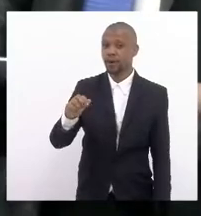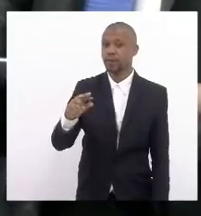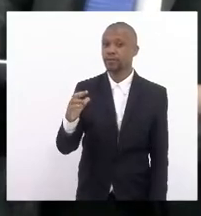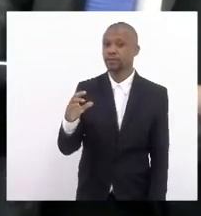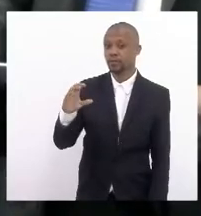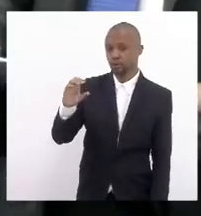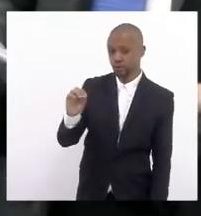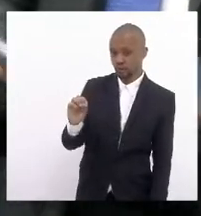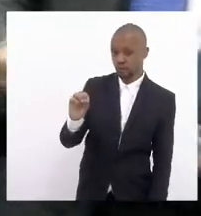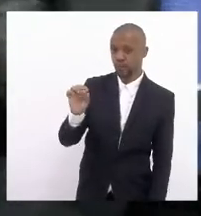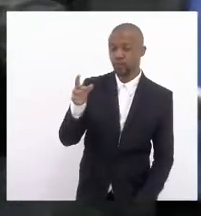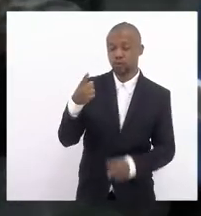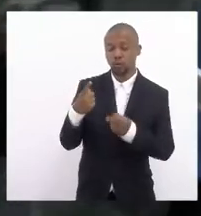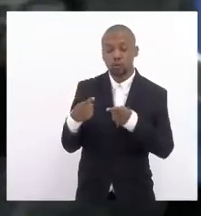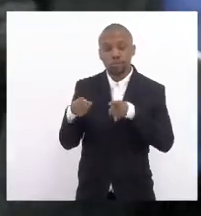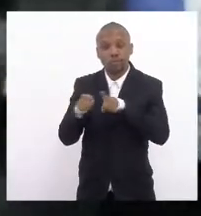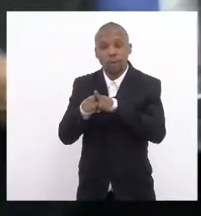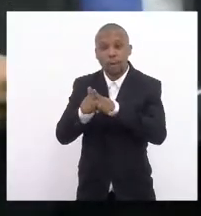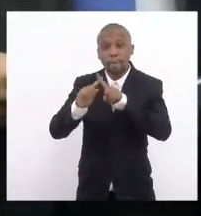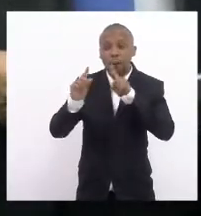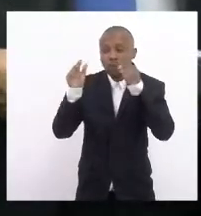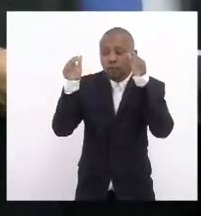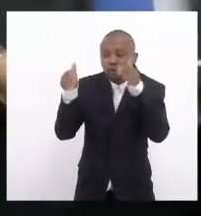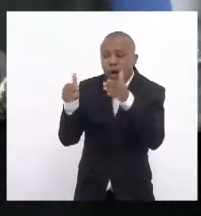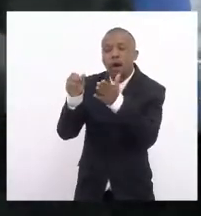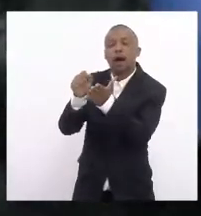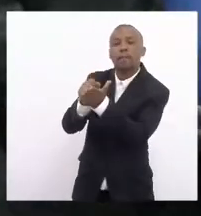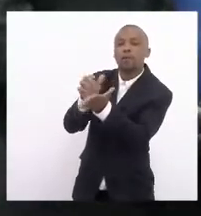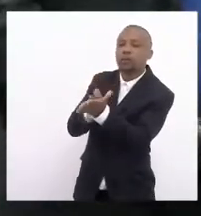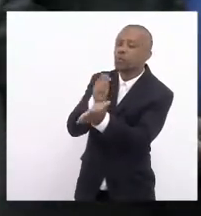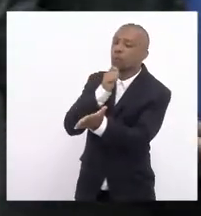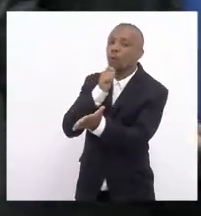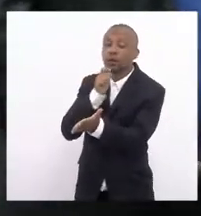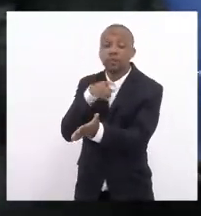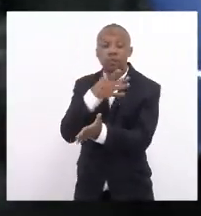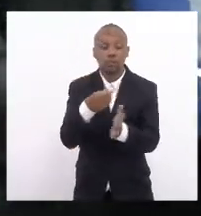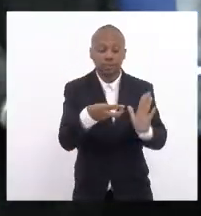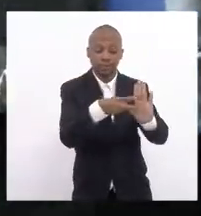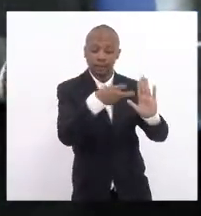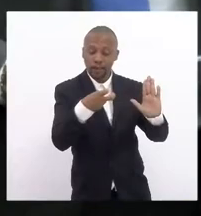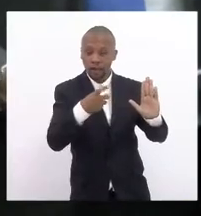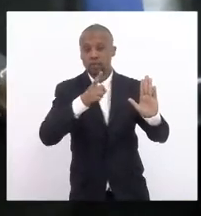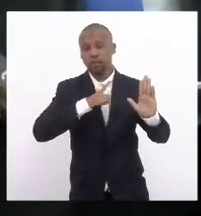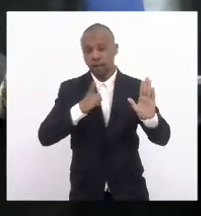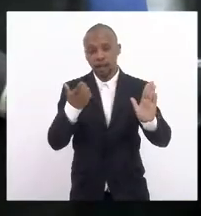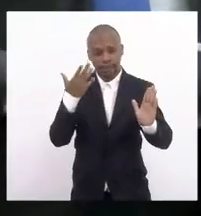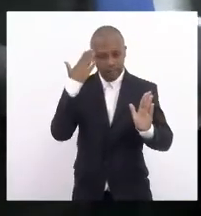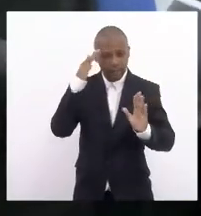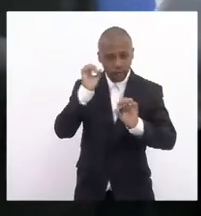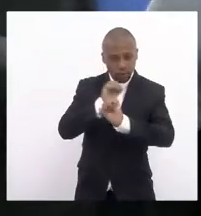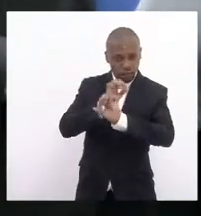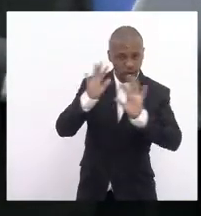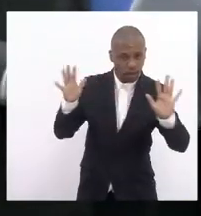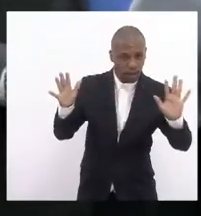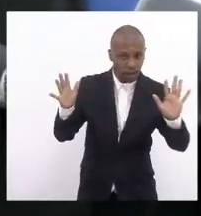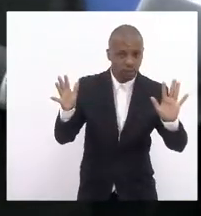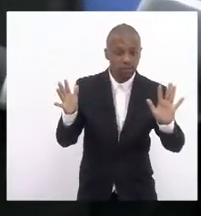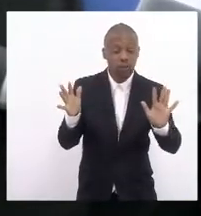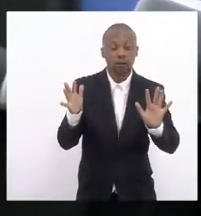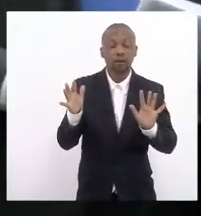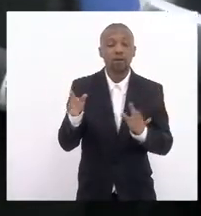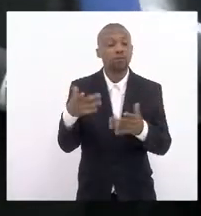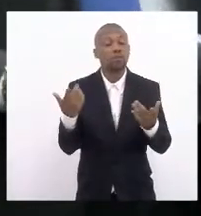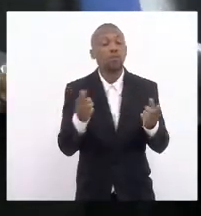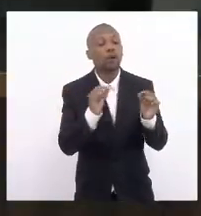entrou na questão das multas. E esse veto aí tem as multas, né? Para entender, senhor presidente? Deu, e o que eles estão querendo... O